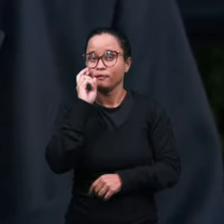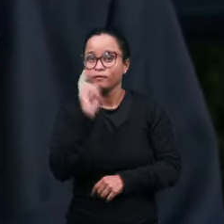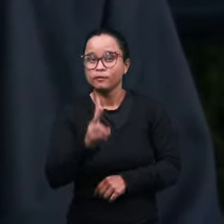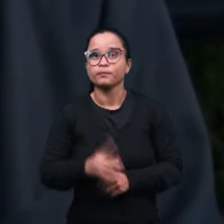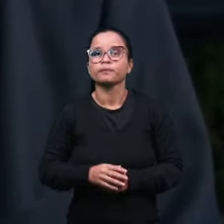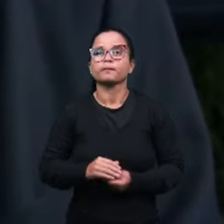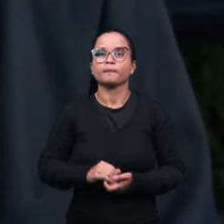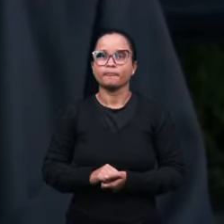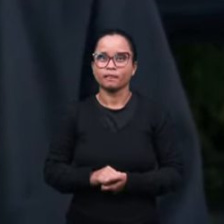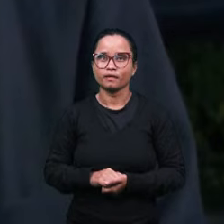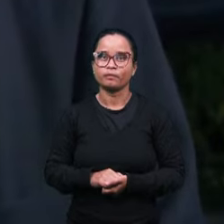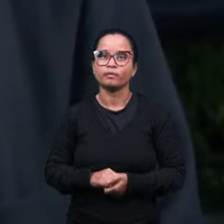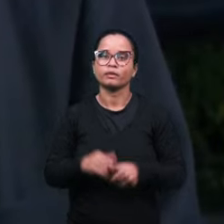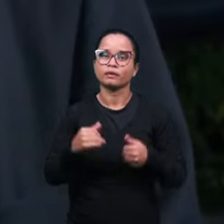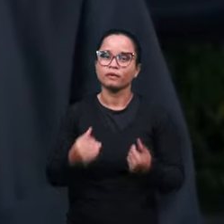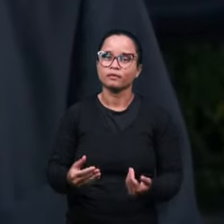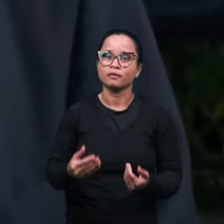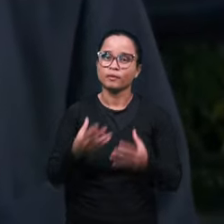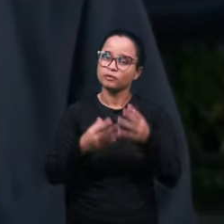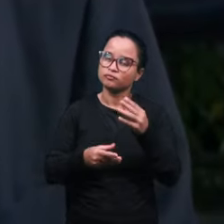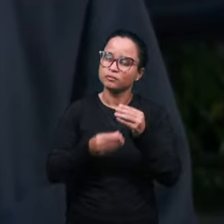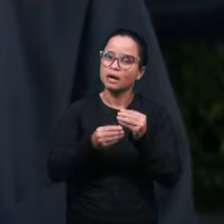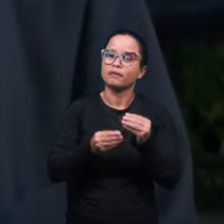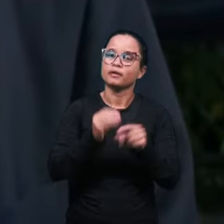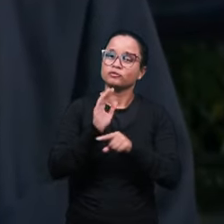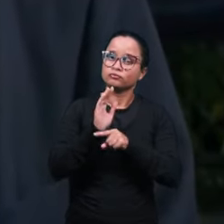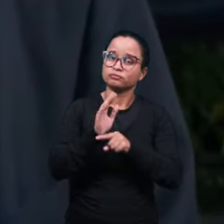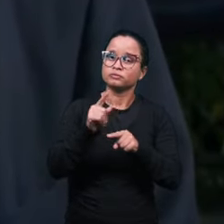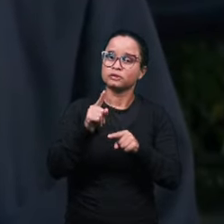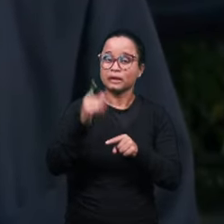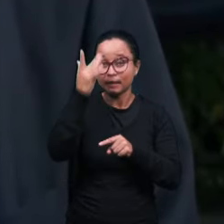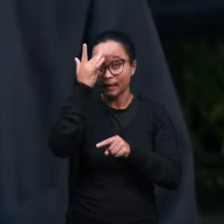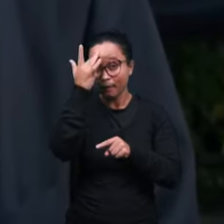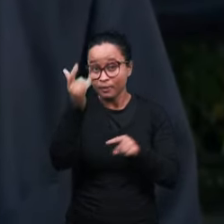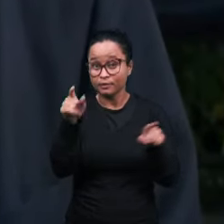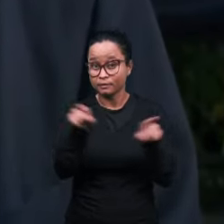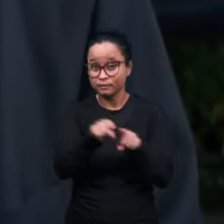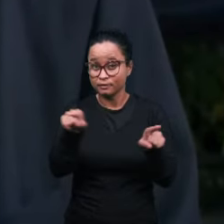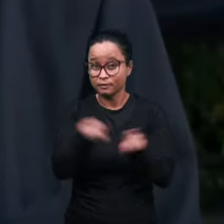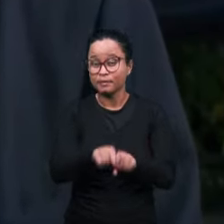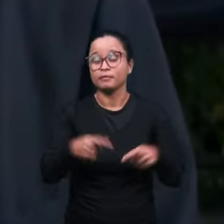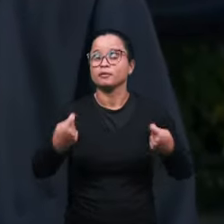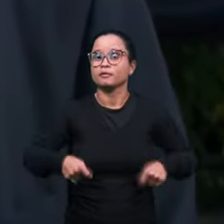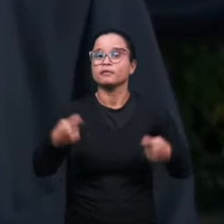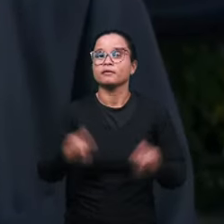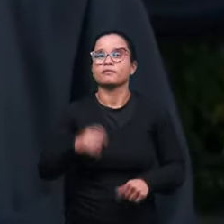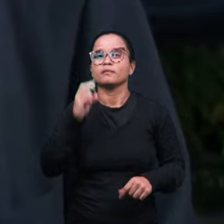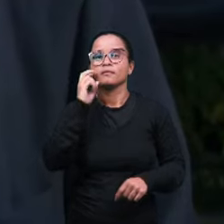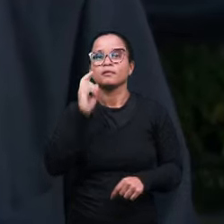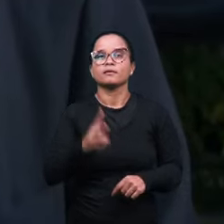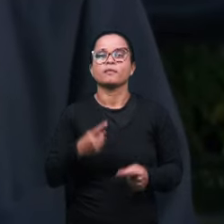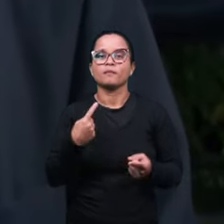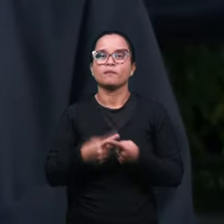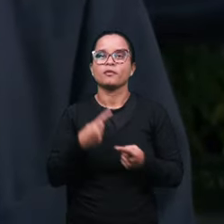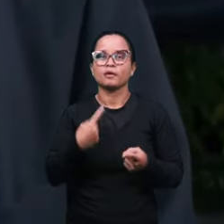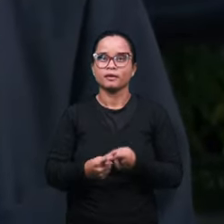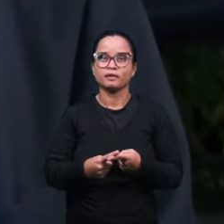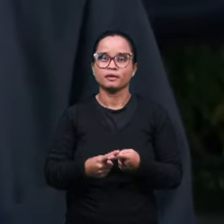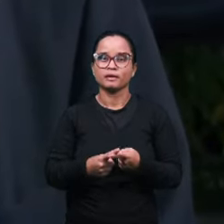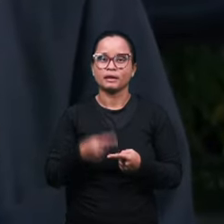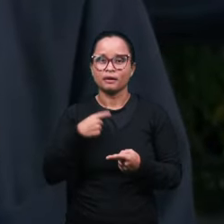na compreensão do que está sendo falado hoje. E amanhã, não deixe de assistir, porque então este ciclo se fecha e você